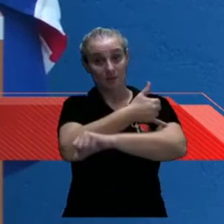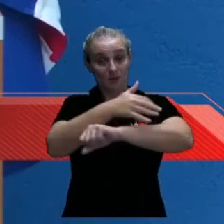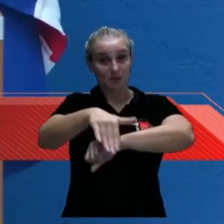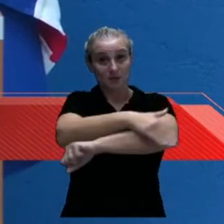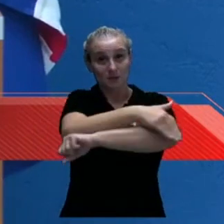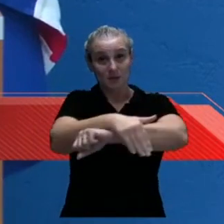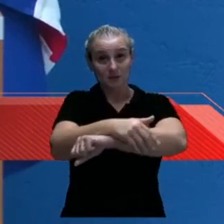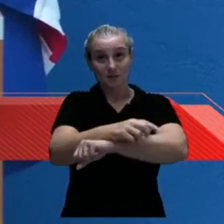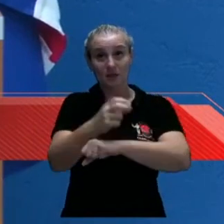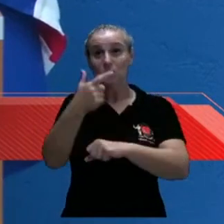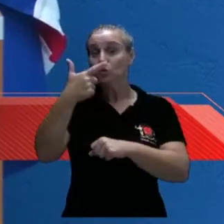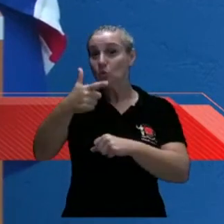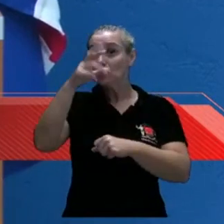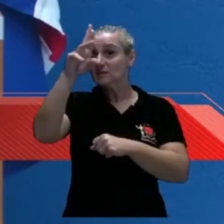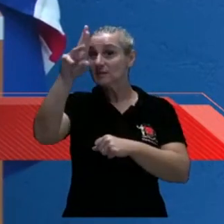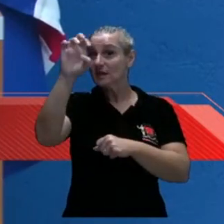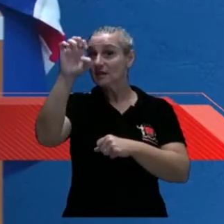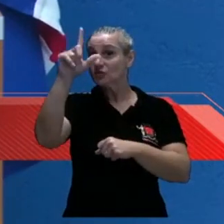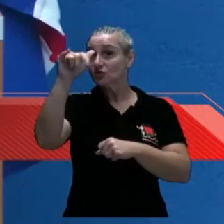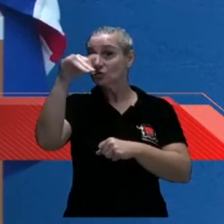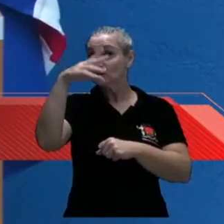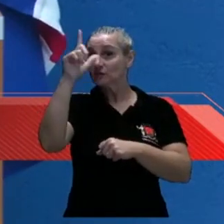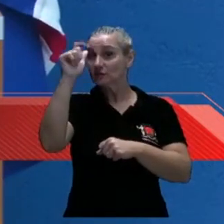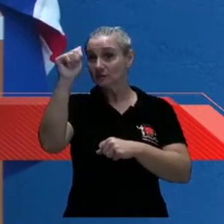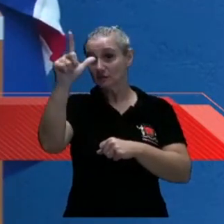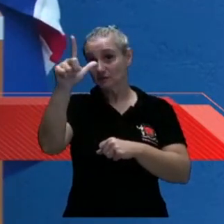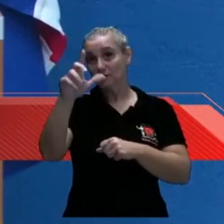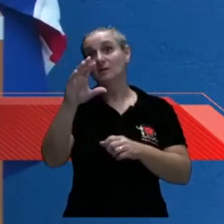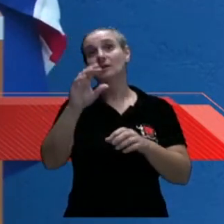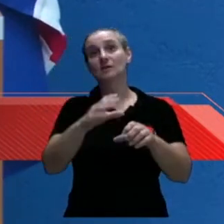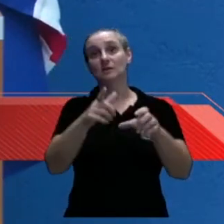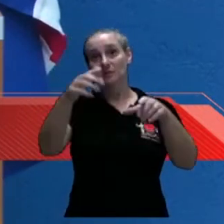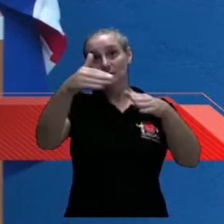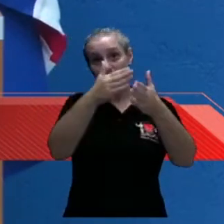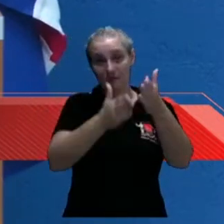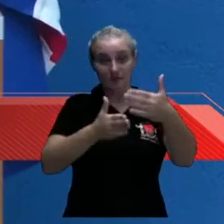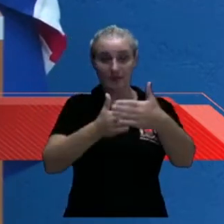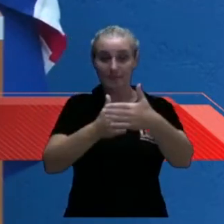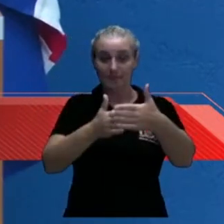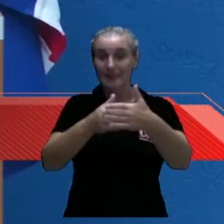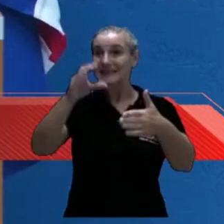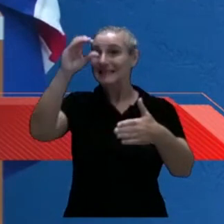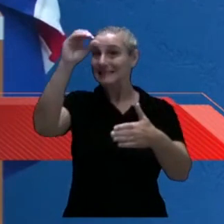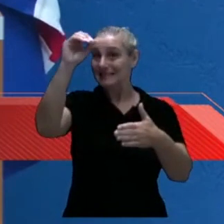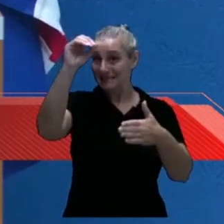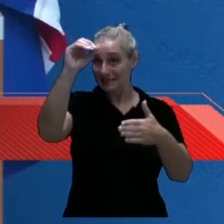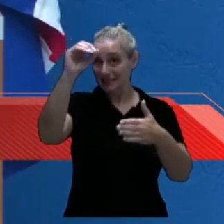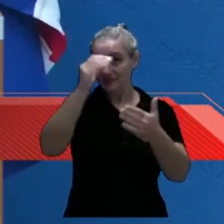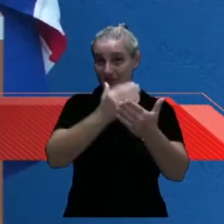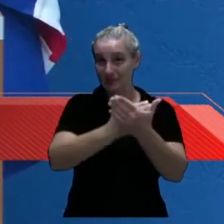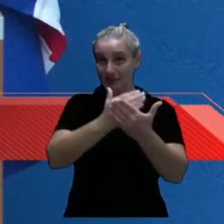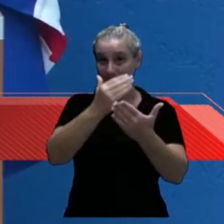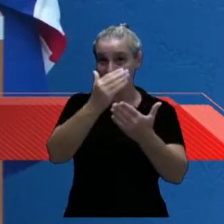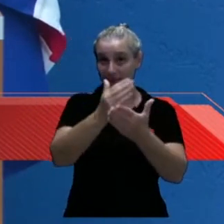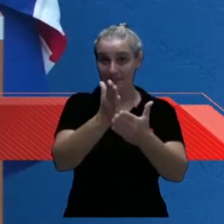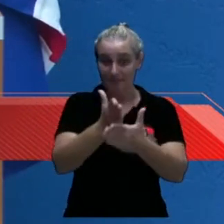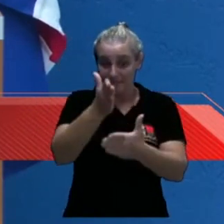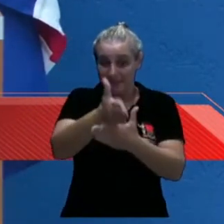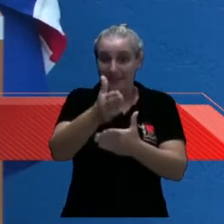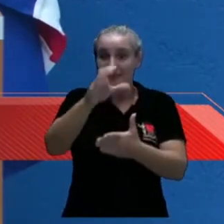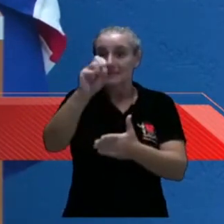duas regionais. Uma que parte do quilômetro zero, que é da barragem de Jupiá, até a entrada de Santa Rita do